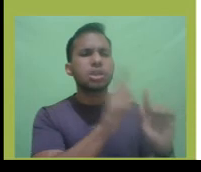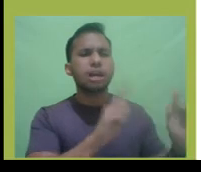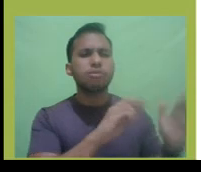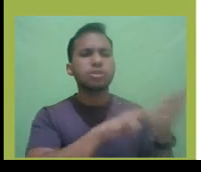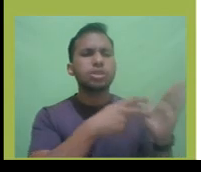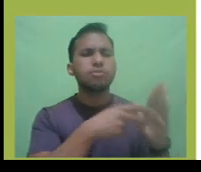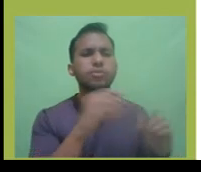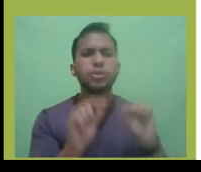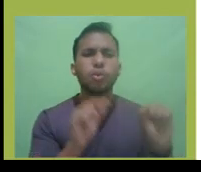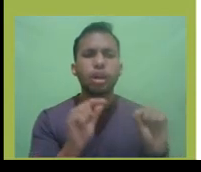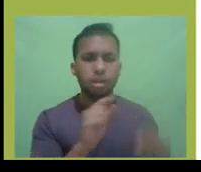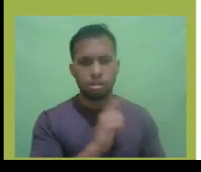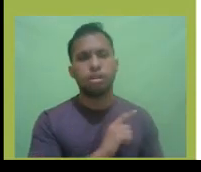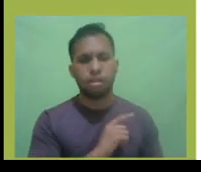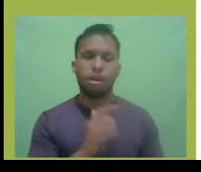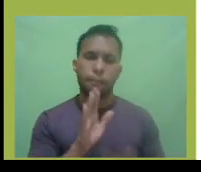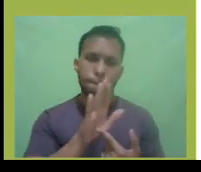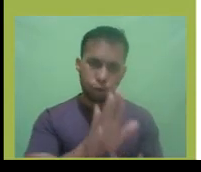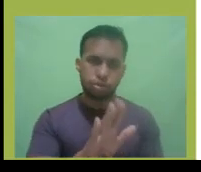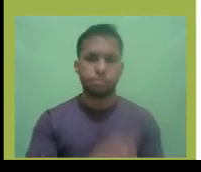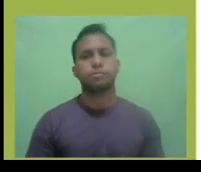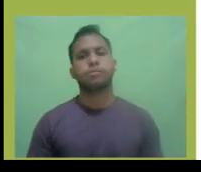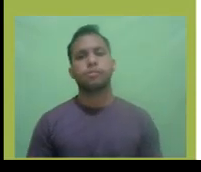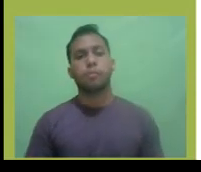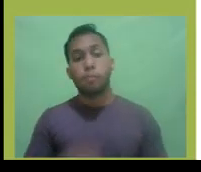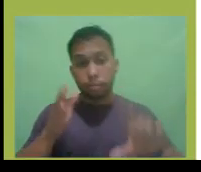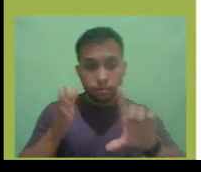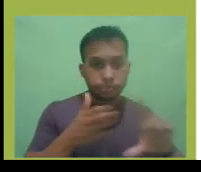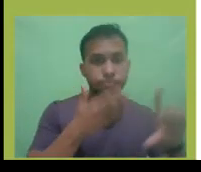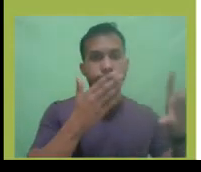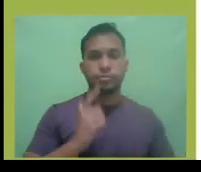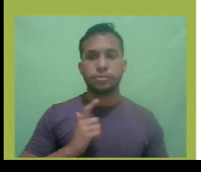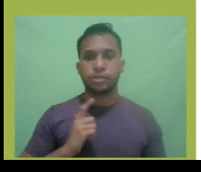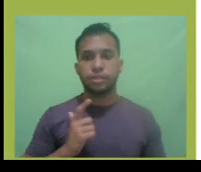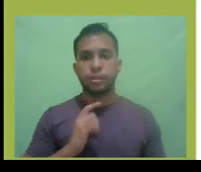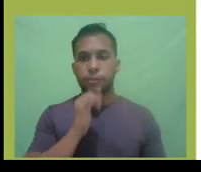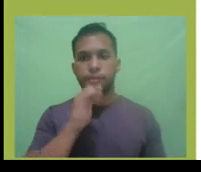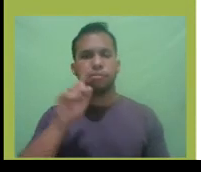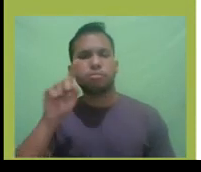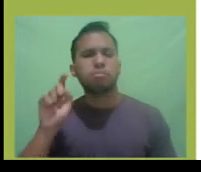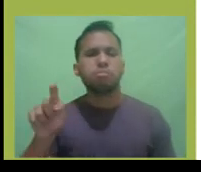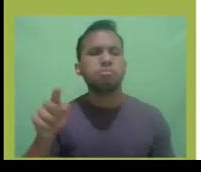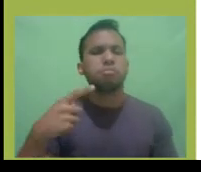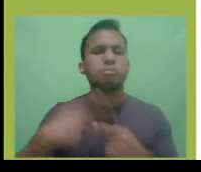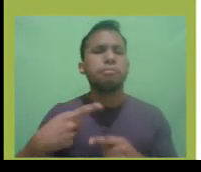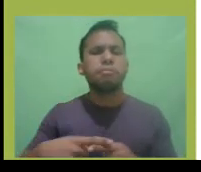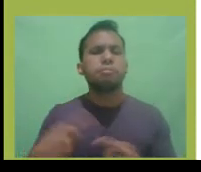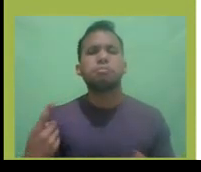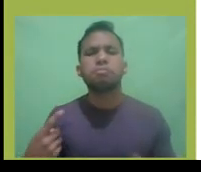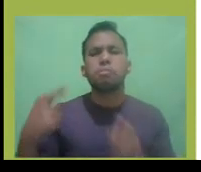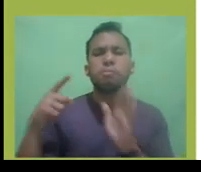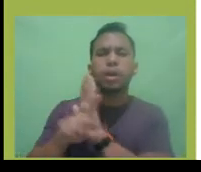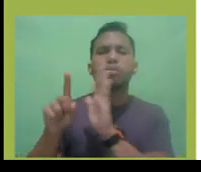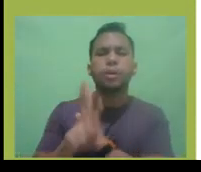trabalho. Em seguida, eu levanto algumas perguntas. Nesse caso, foram 2 perguntas principais que motivaram o meu trabalho.